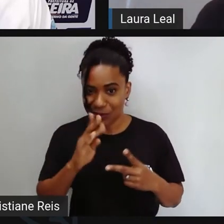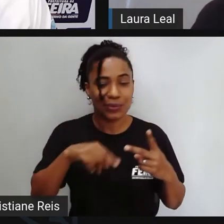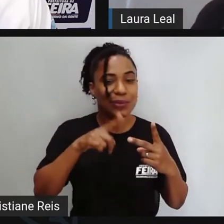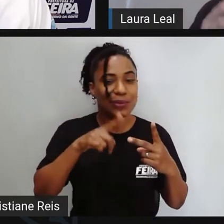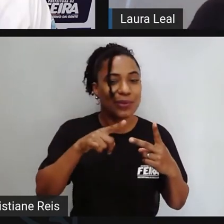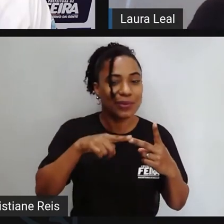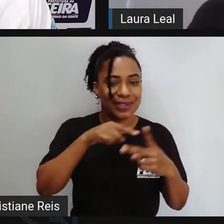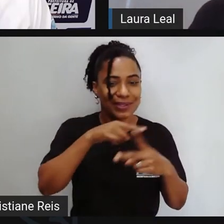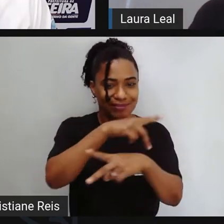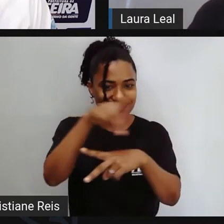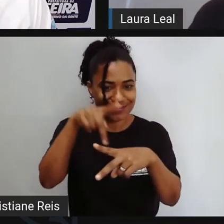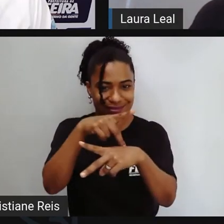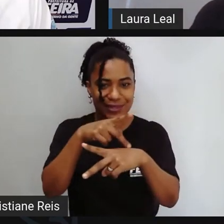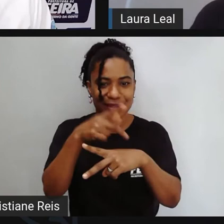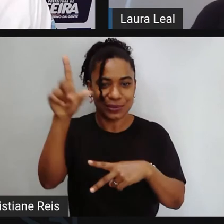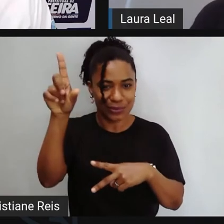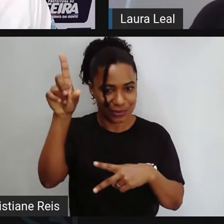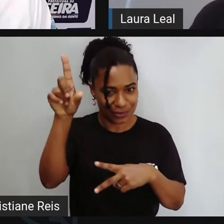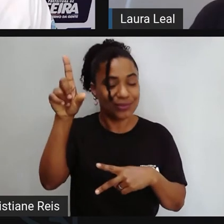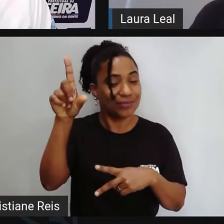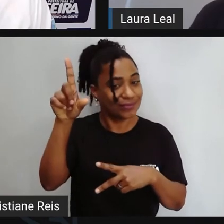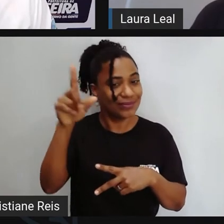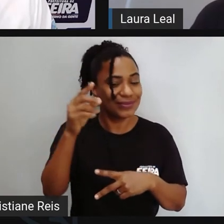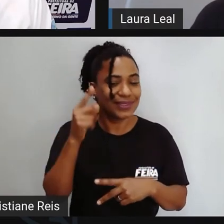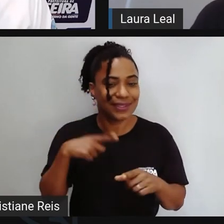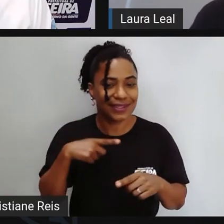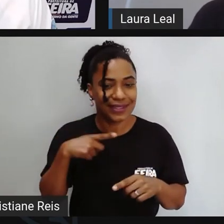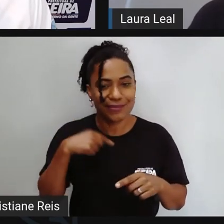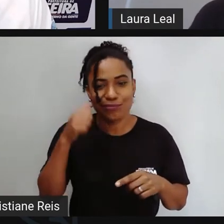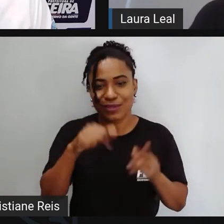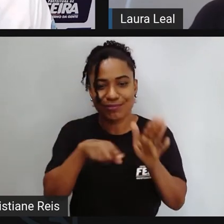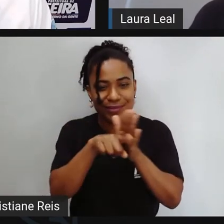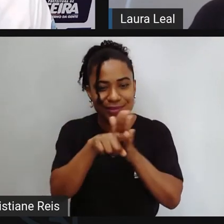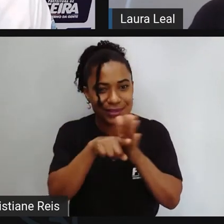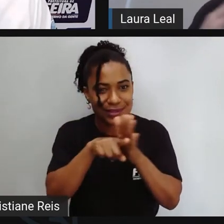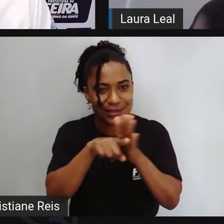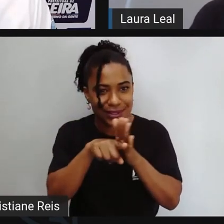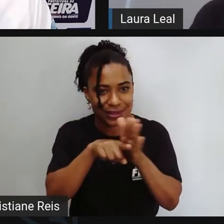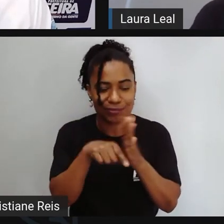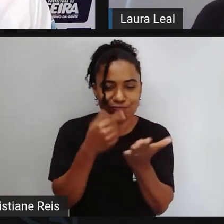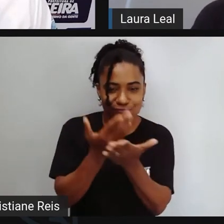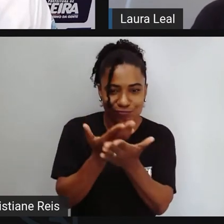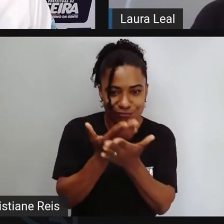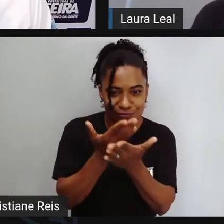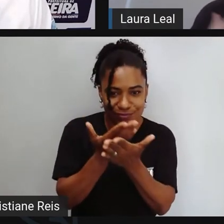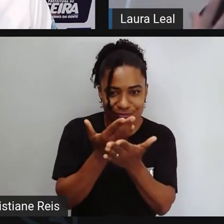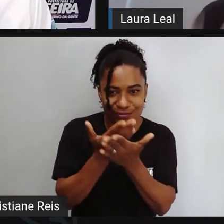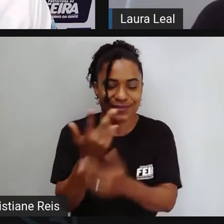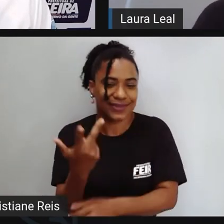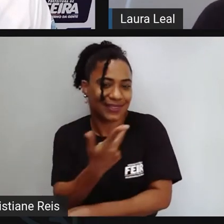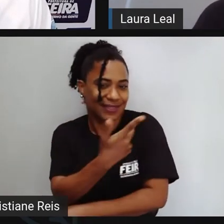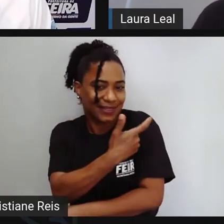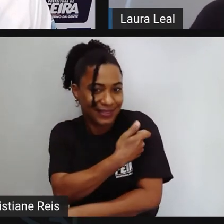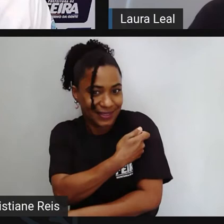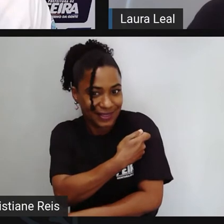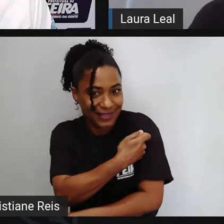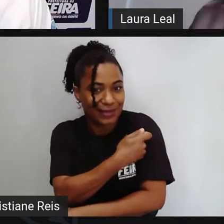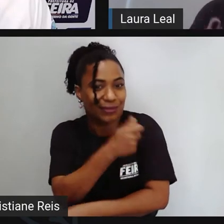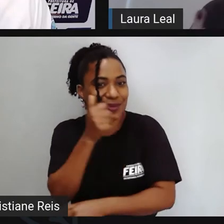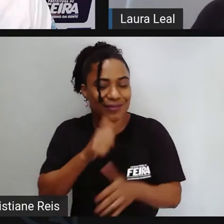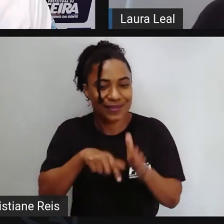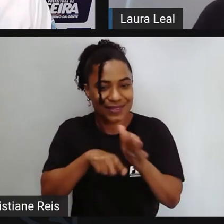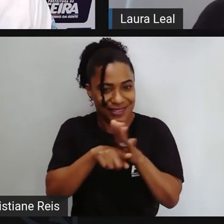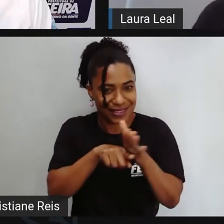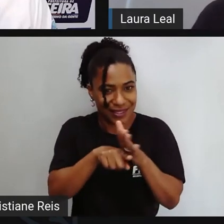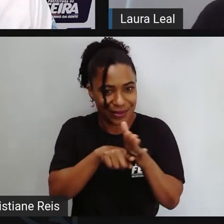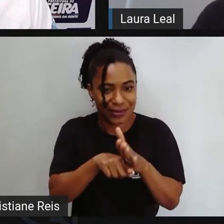pesquisadoras que fizeram toda a diferença nesse momento que a gente está vivendo, na busca da vacina do Covid e no combate a esse